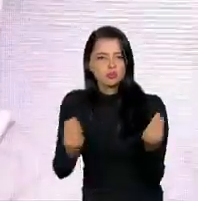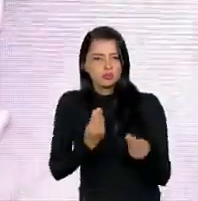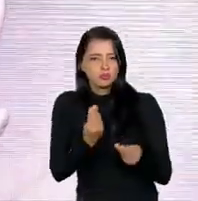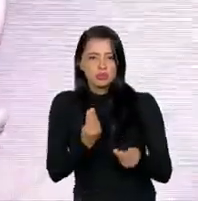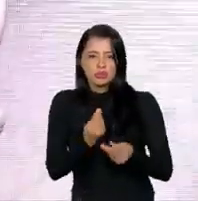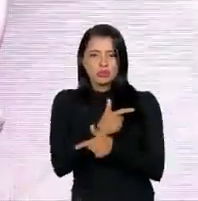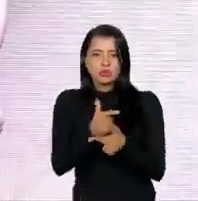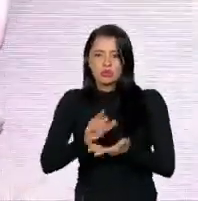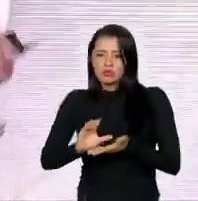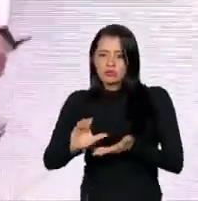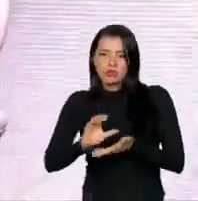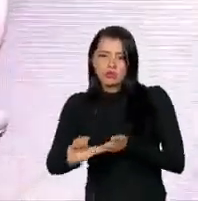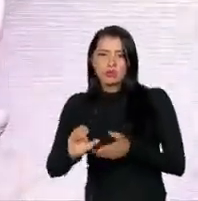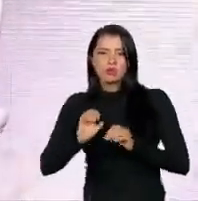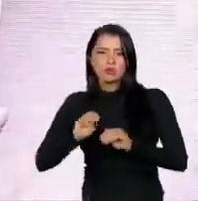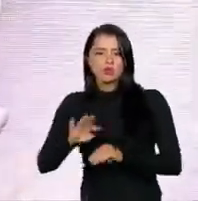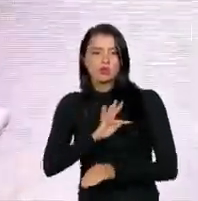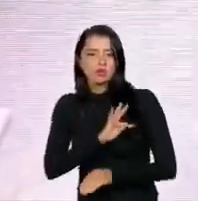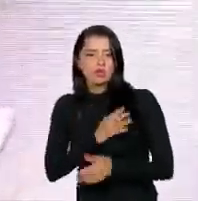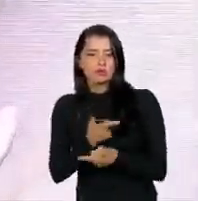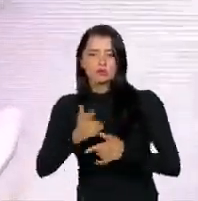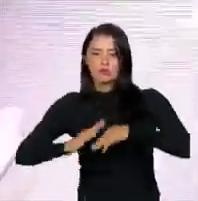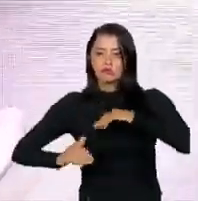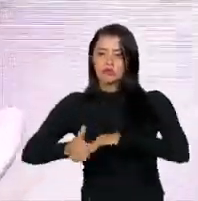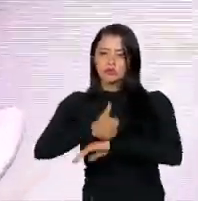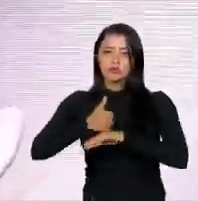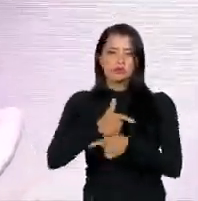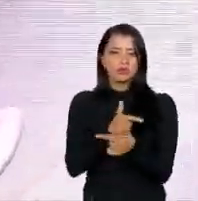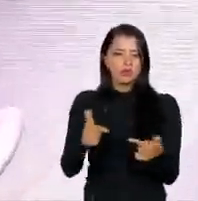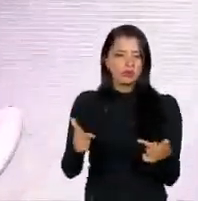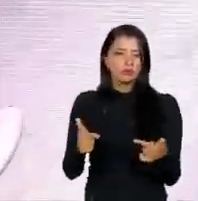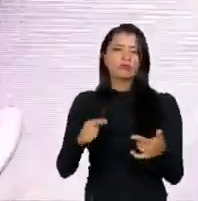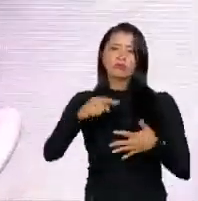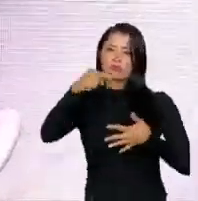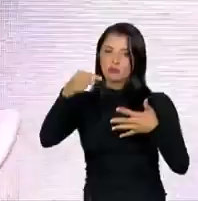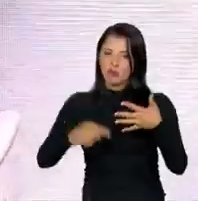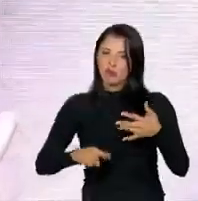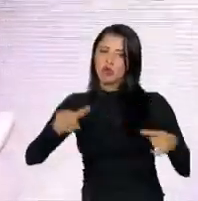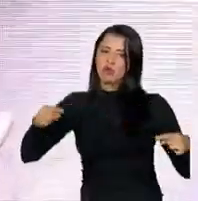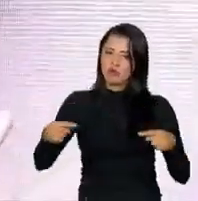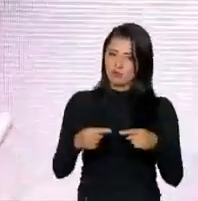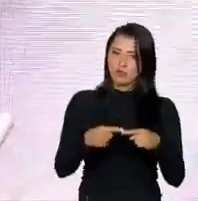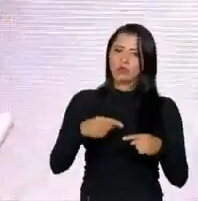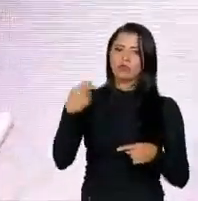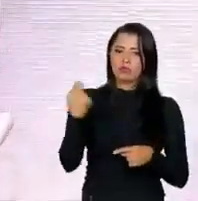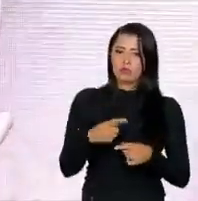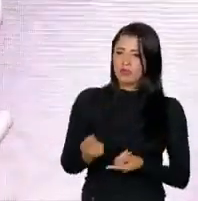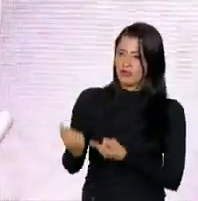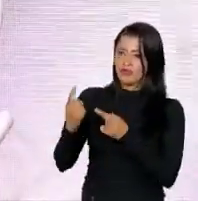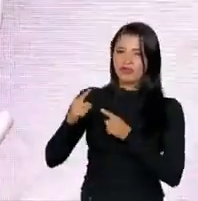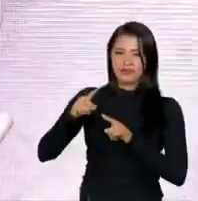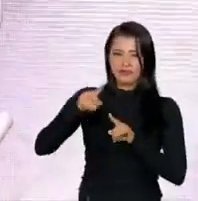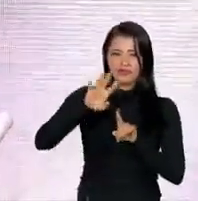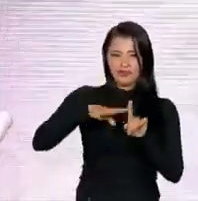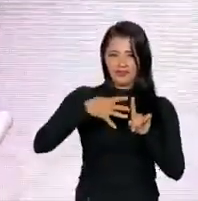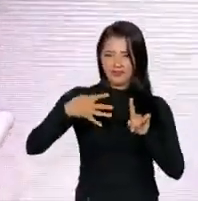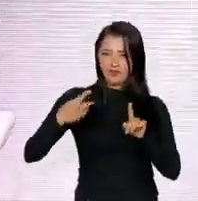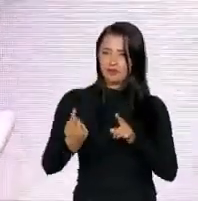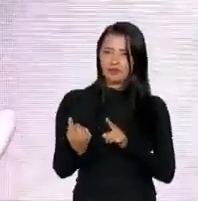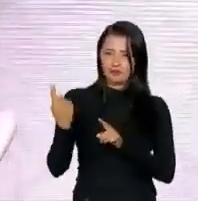sem investimento no ensino técnico e profissionalizante? Tudo isso tem a ver com isso. Esse gráfico que está